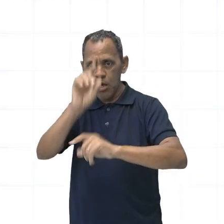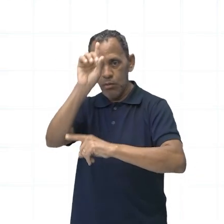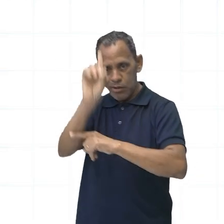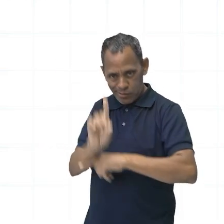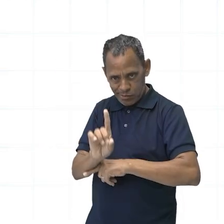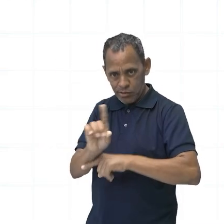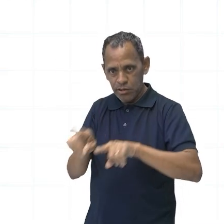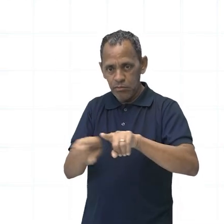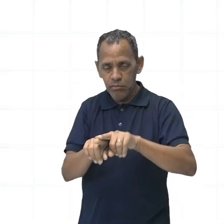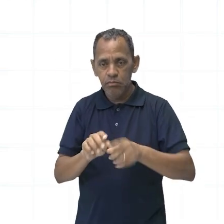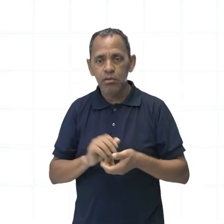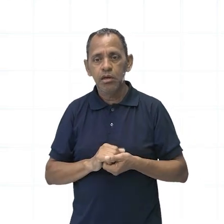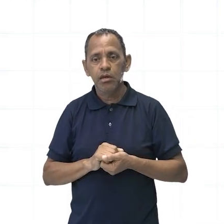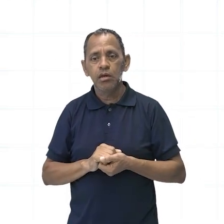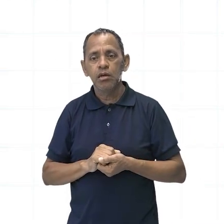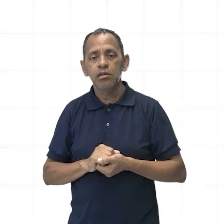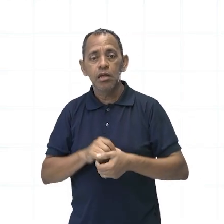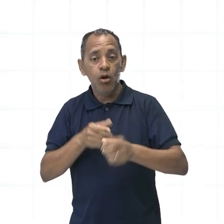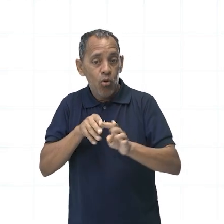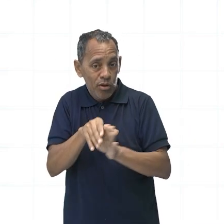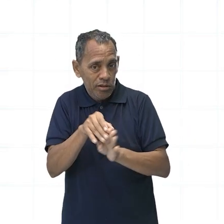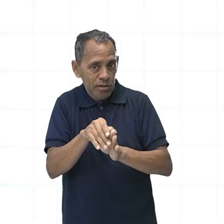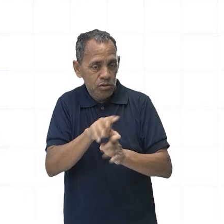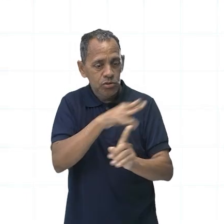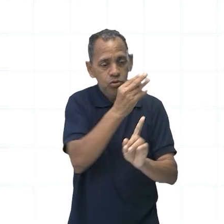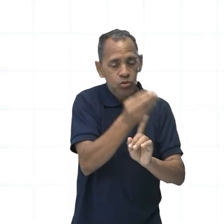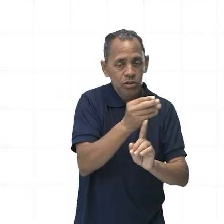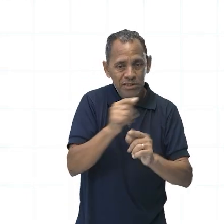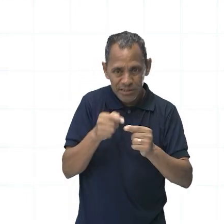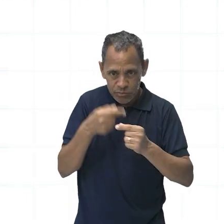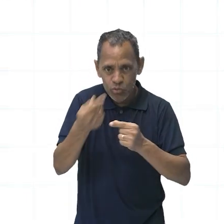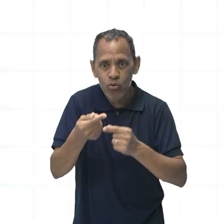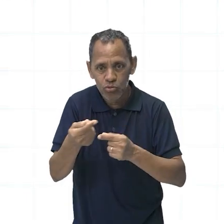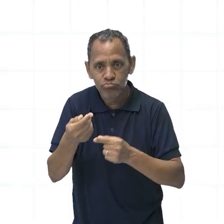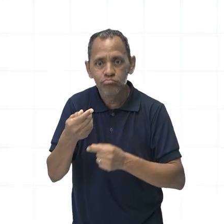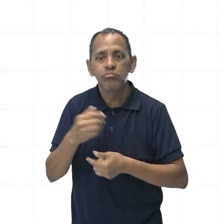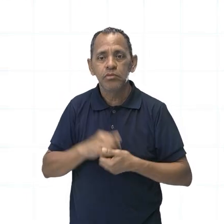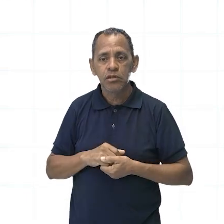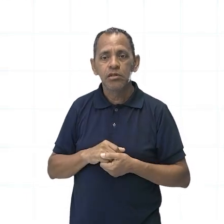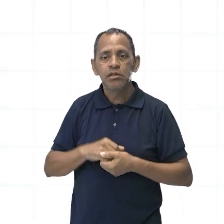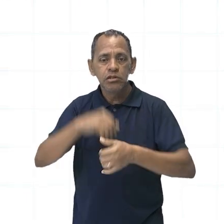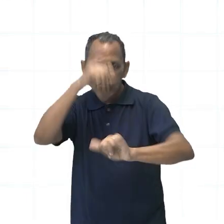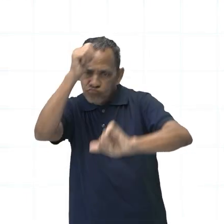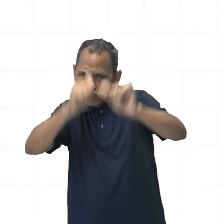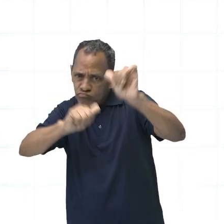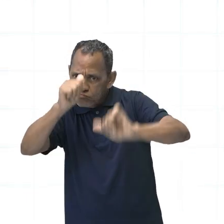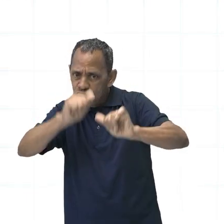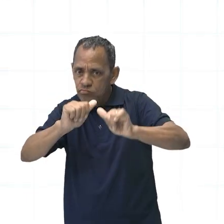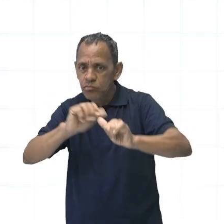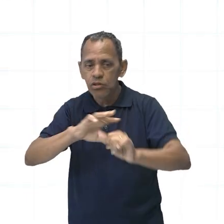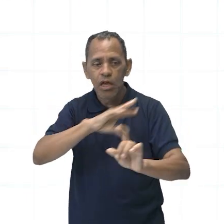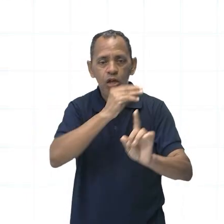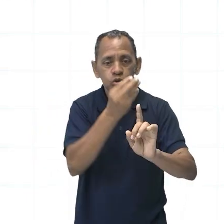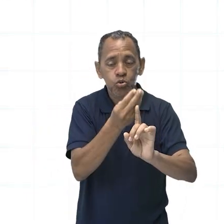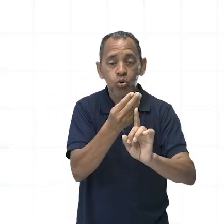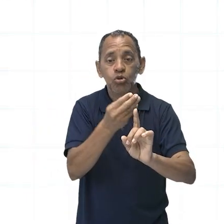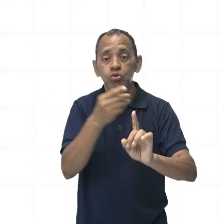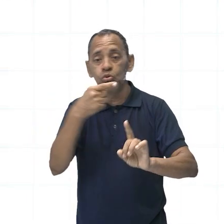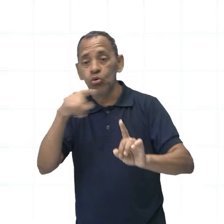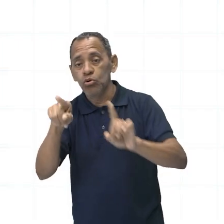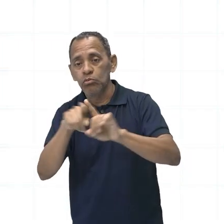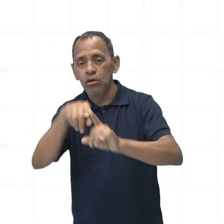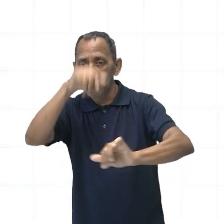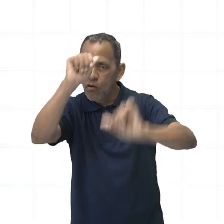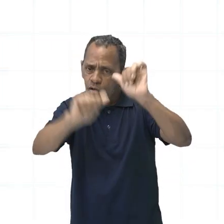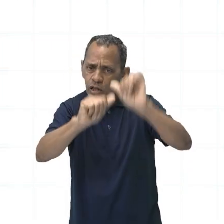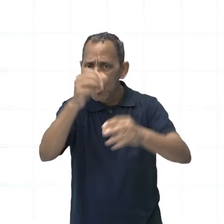os atores. Então, daqui a pouco tem a avaliação, ou seja, os outros atores ali que são a plateia vão verificar se